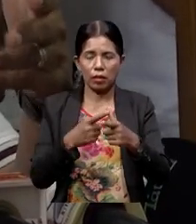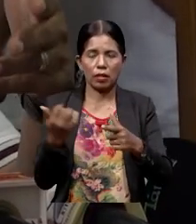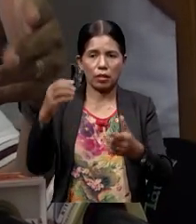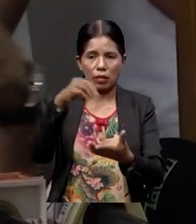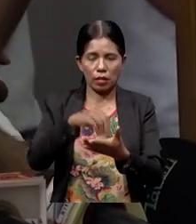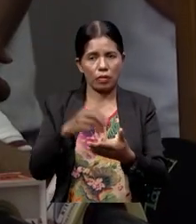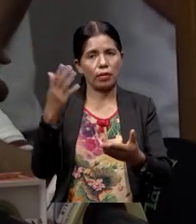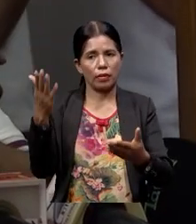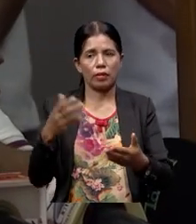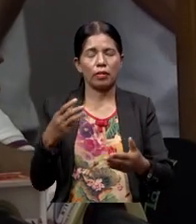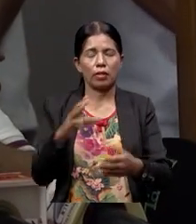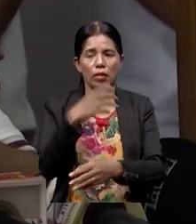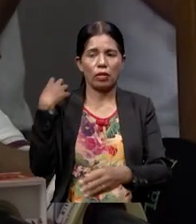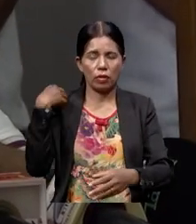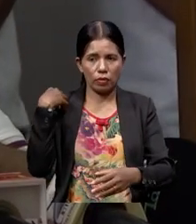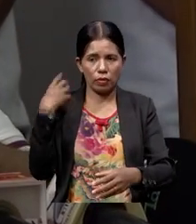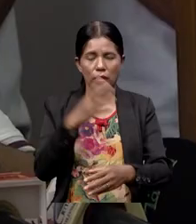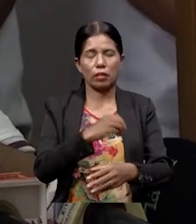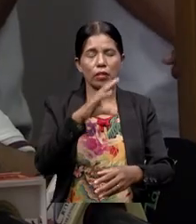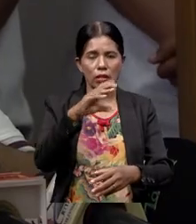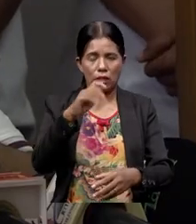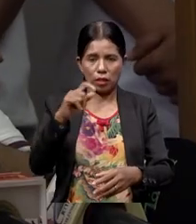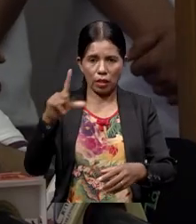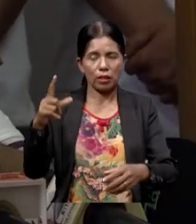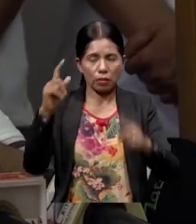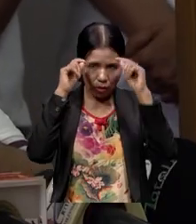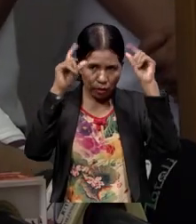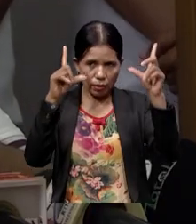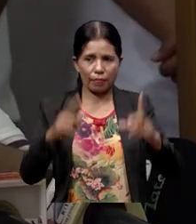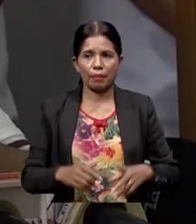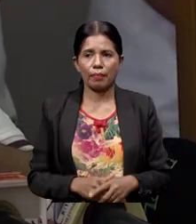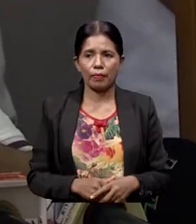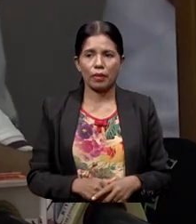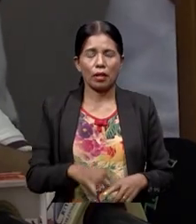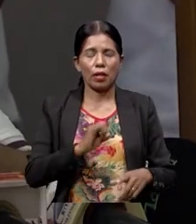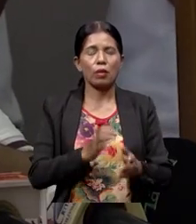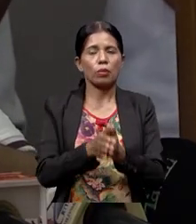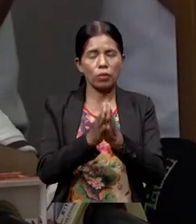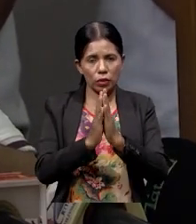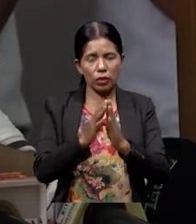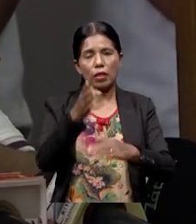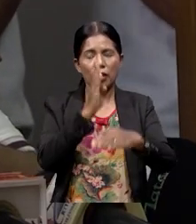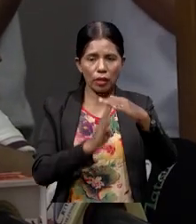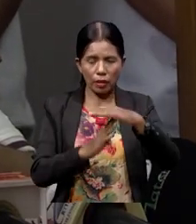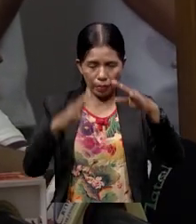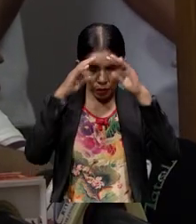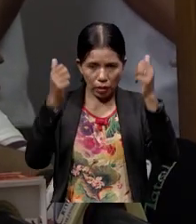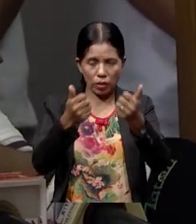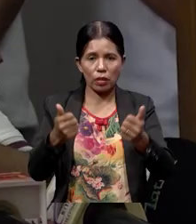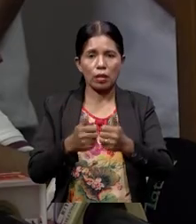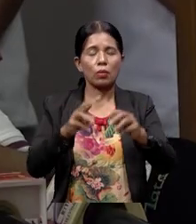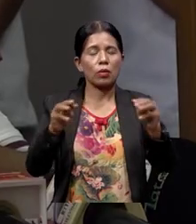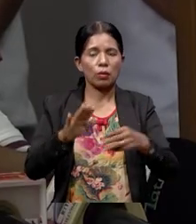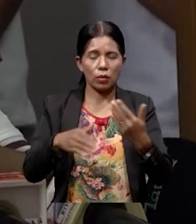e edifício central Câmara de Comércio do Timor-Leste. Vamos o Soraikan, para presidente da autoridade Síria, município Roto, no